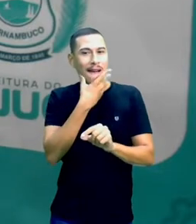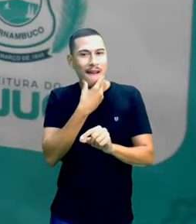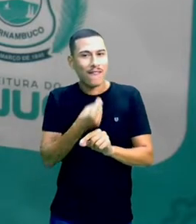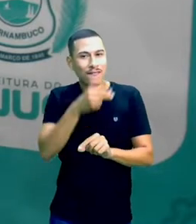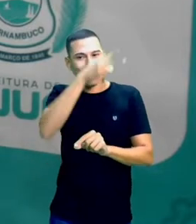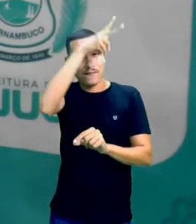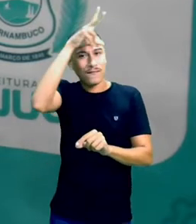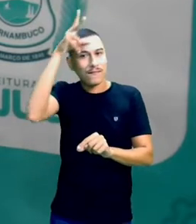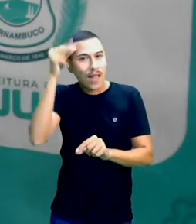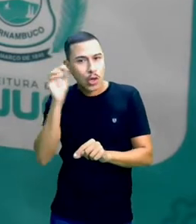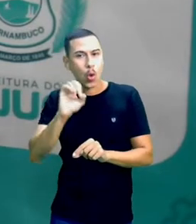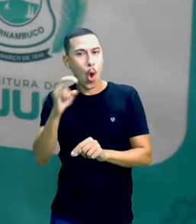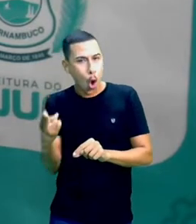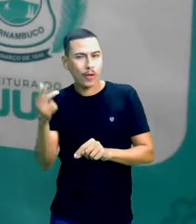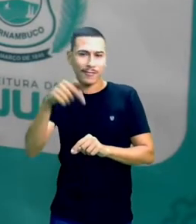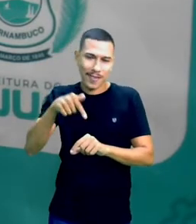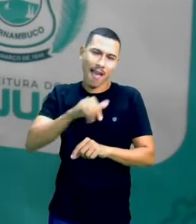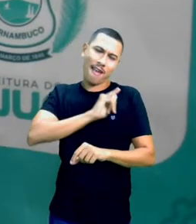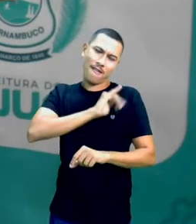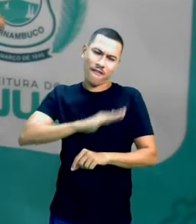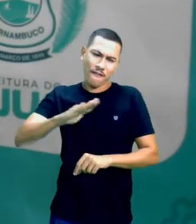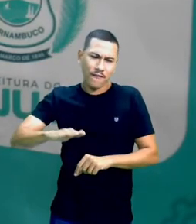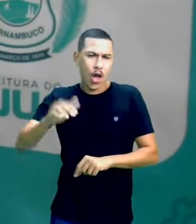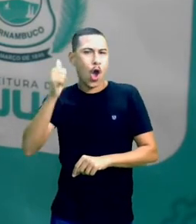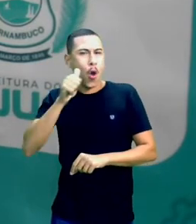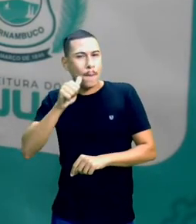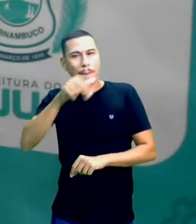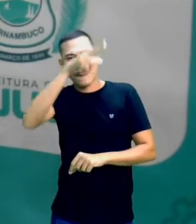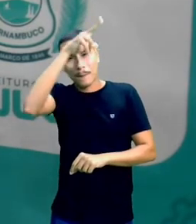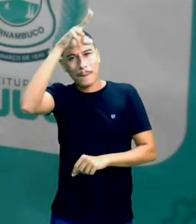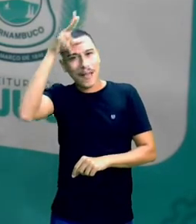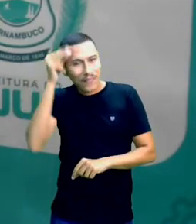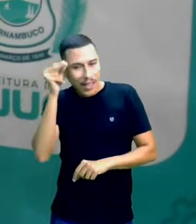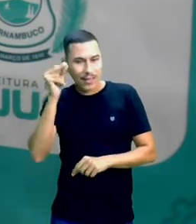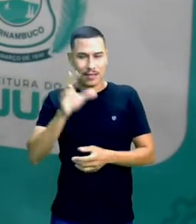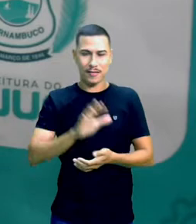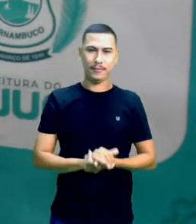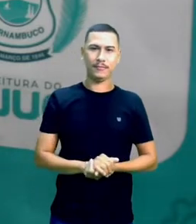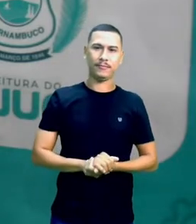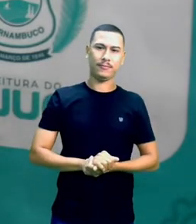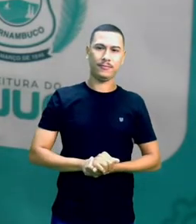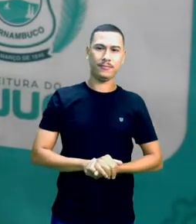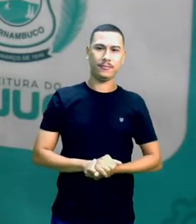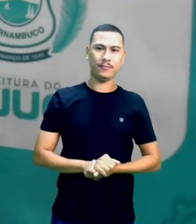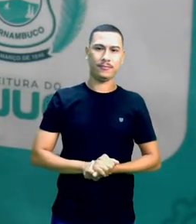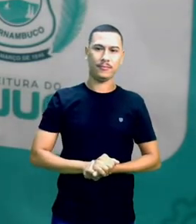Um prefeito. Na nossa condição, uma prefeita.